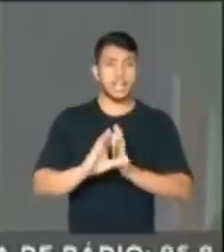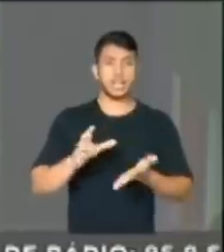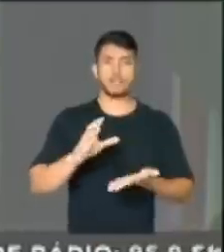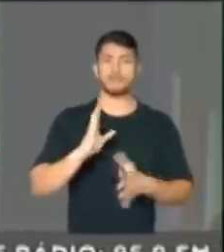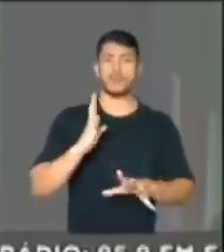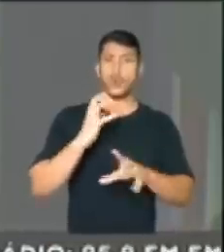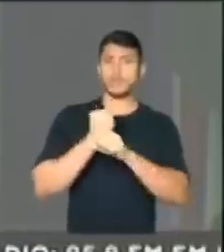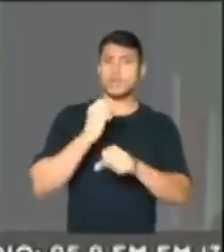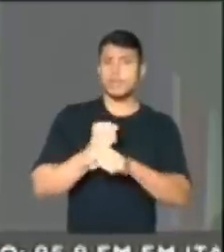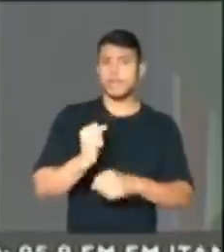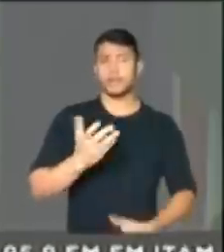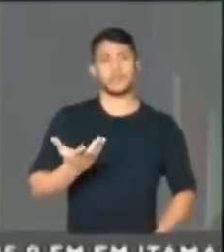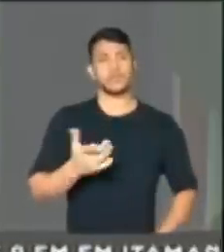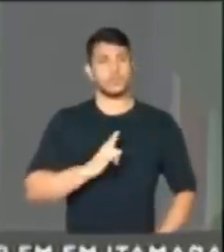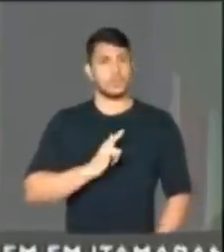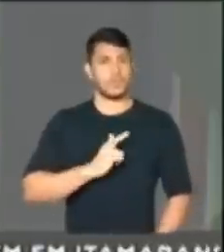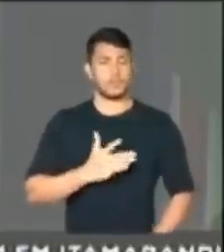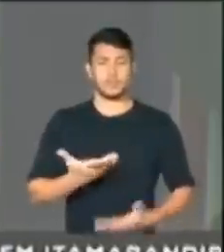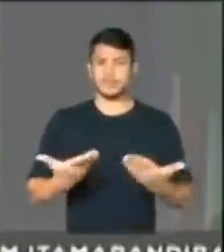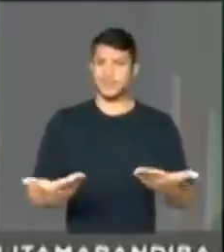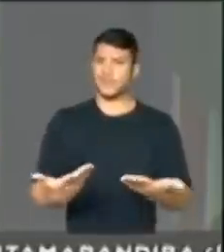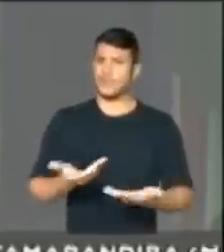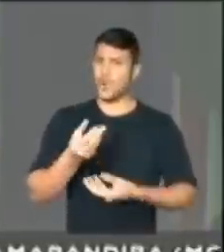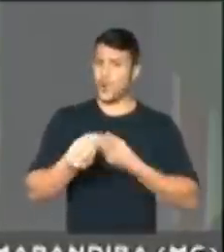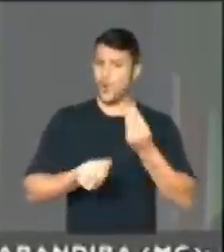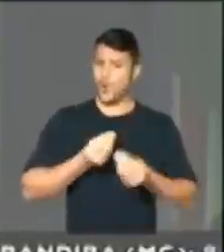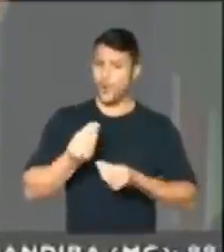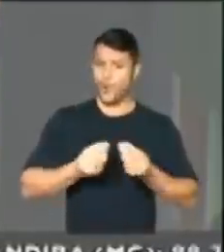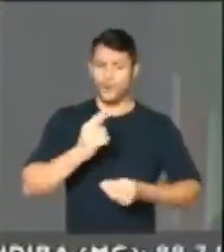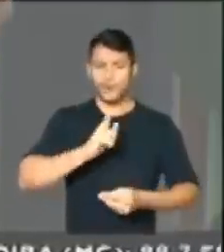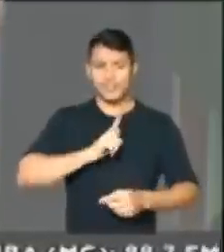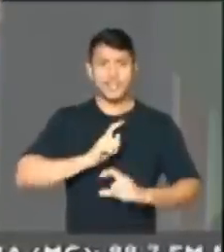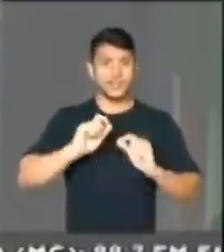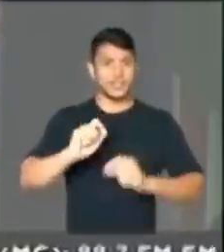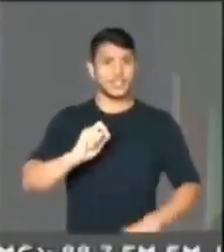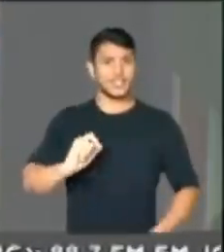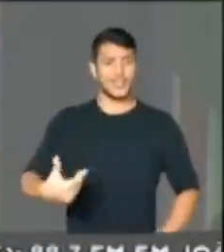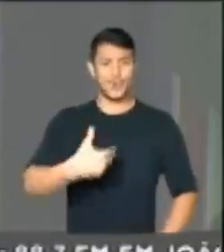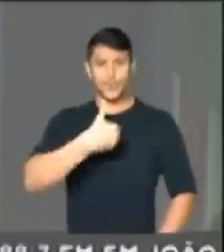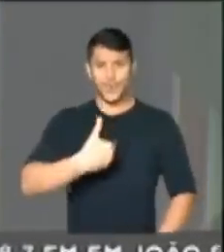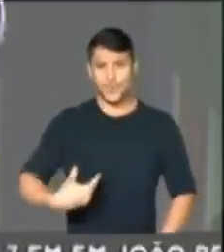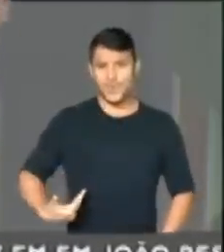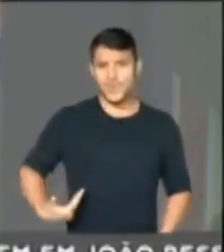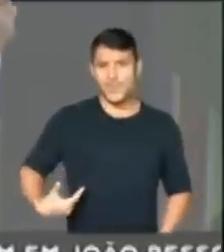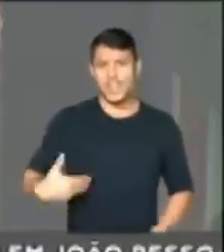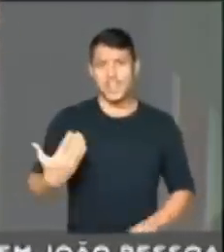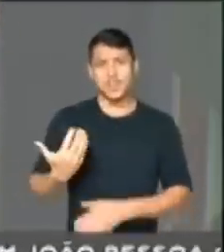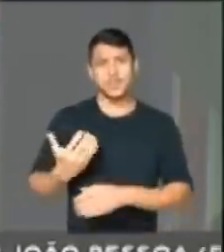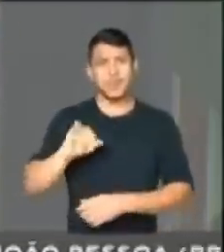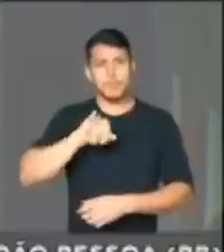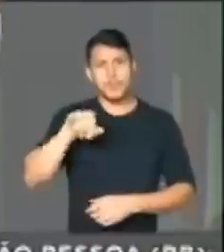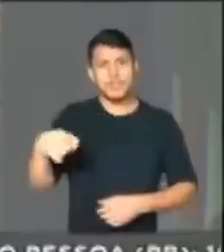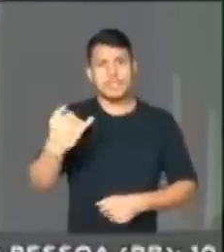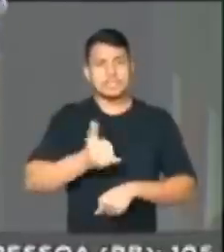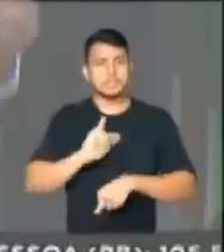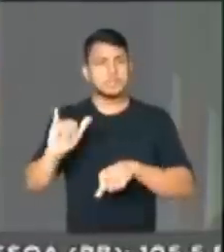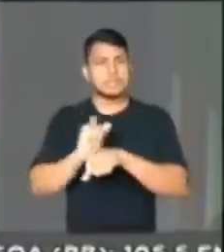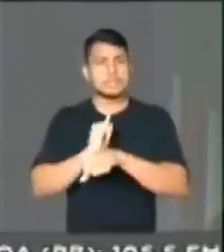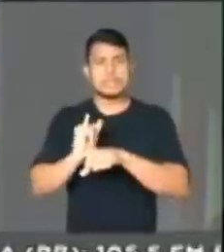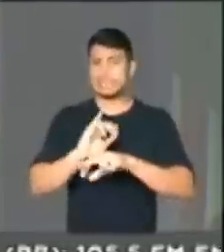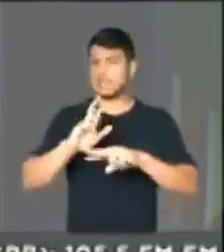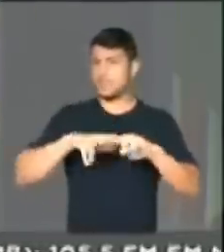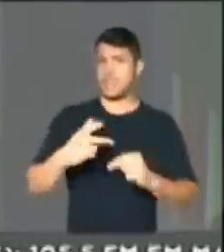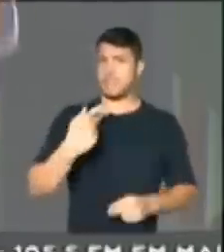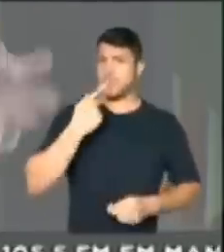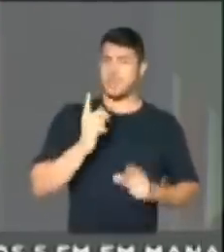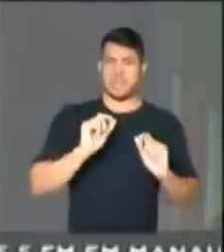caracterizar uma prática de um governo que se elegeu dizendo que ia acabar